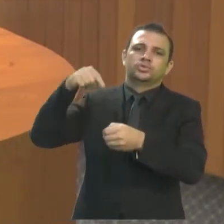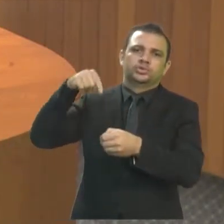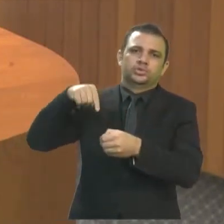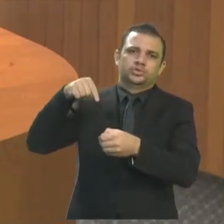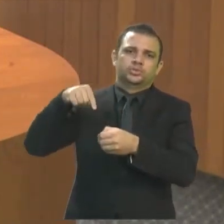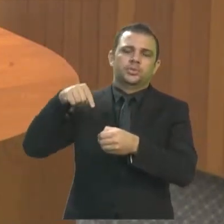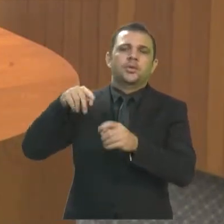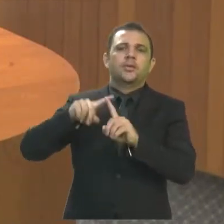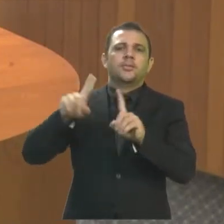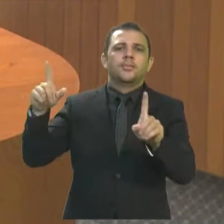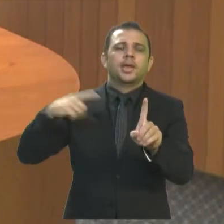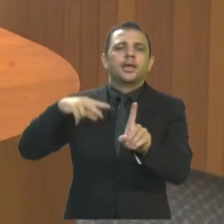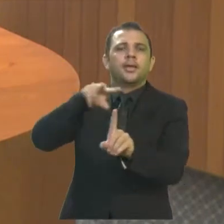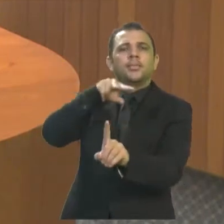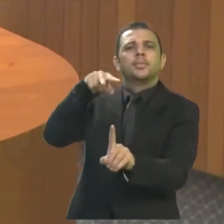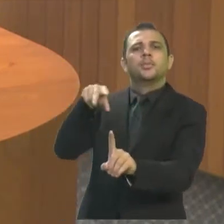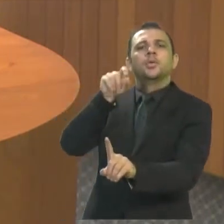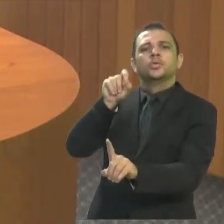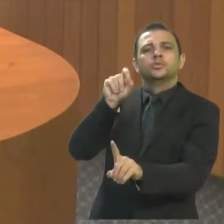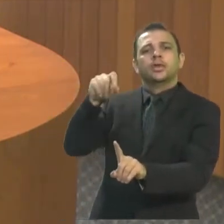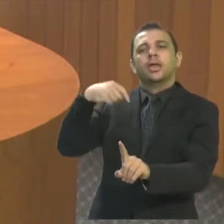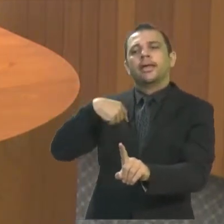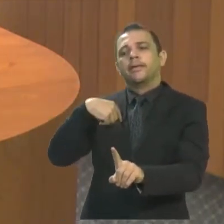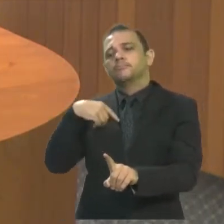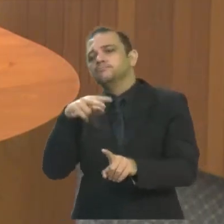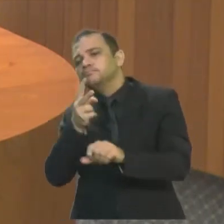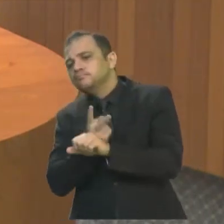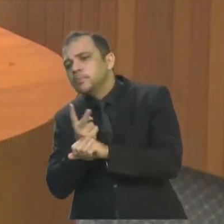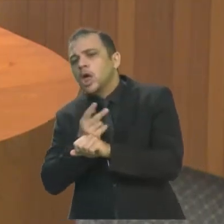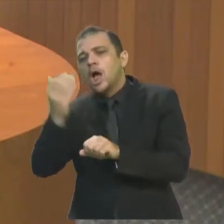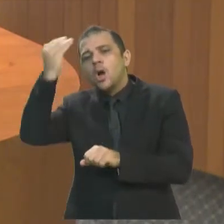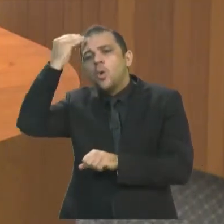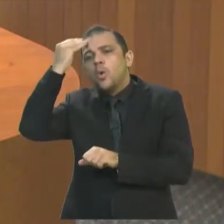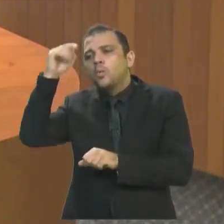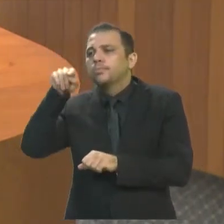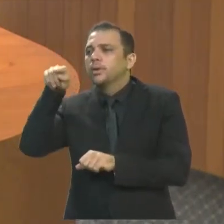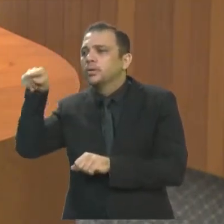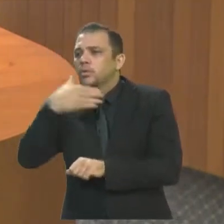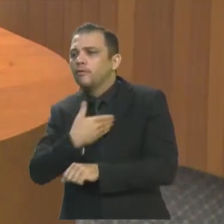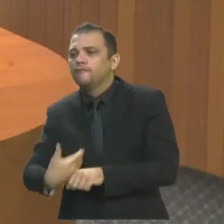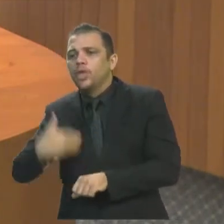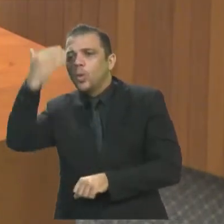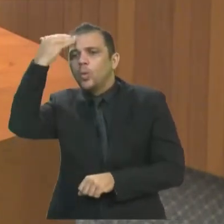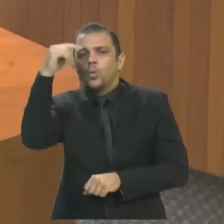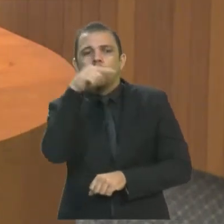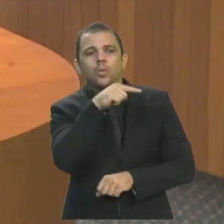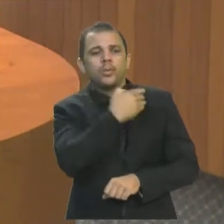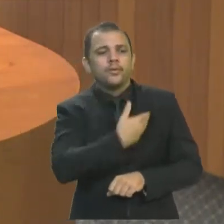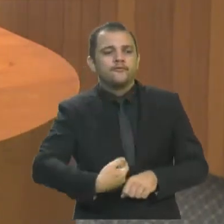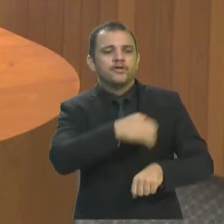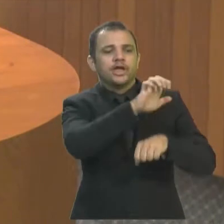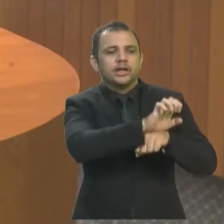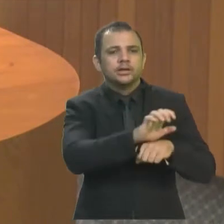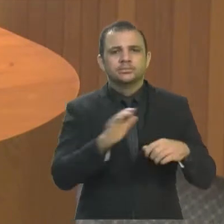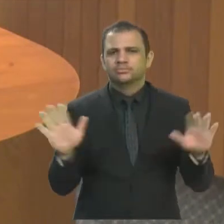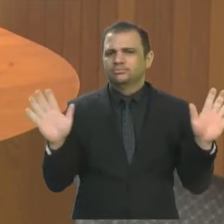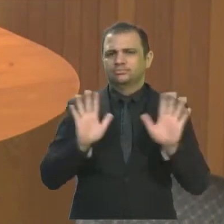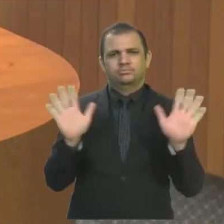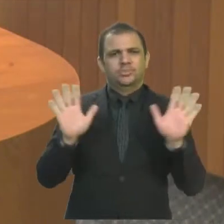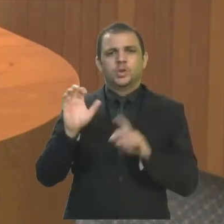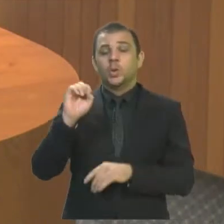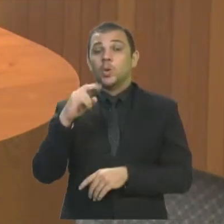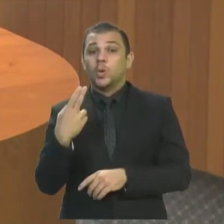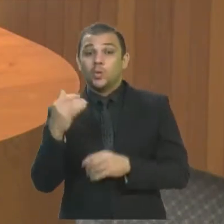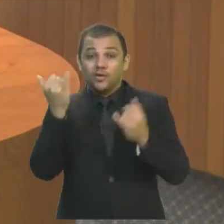ótica de quem quer culpar um ente federal ou um ente estadual, ou quer fazer qualquer tipo de manipulação da